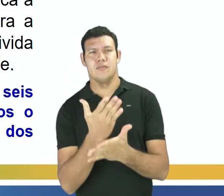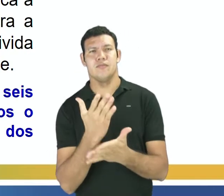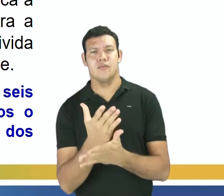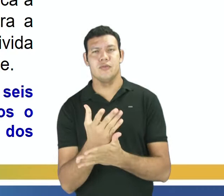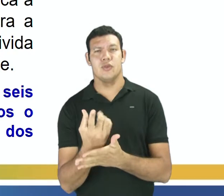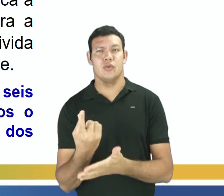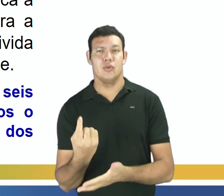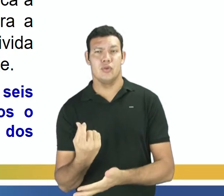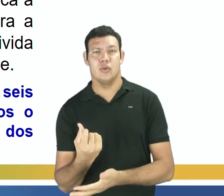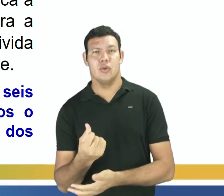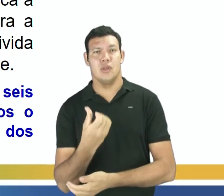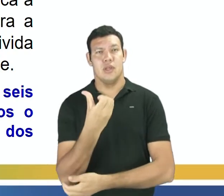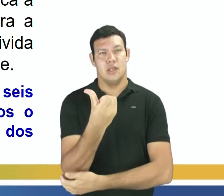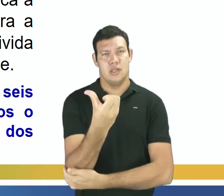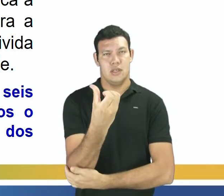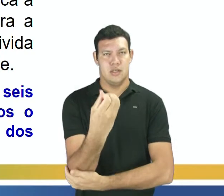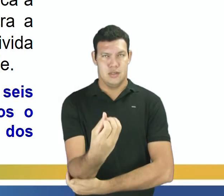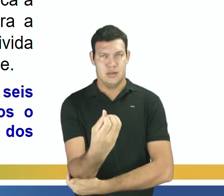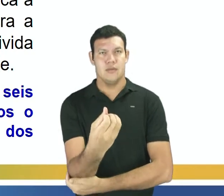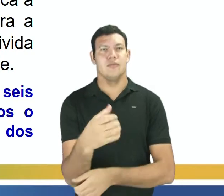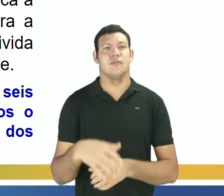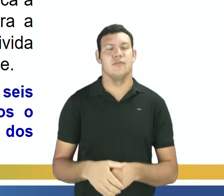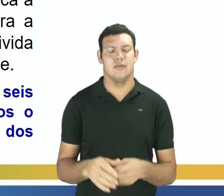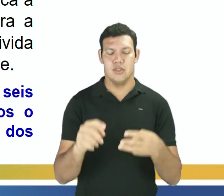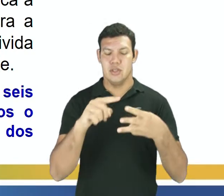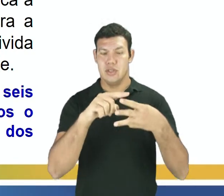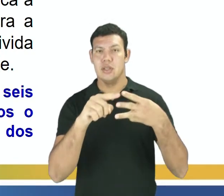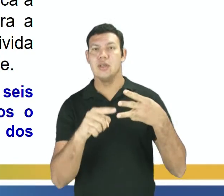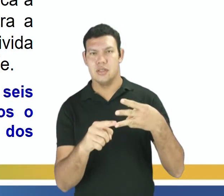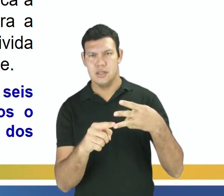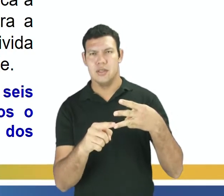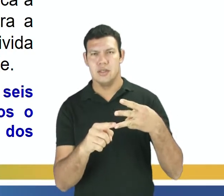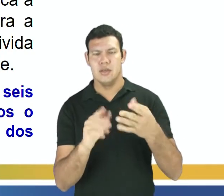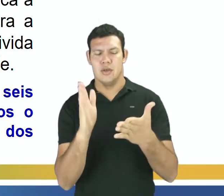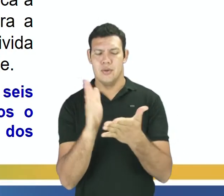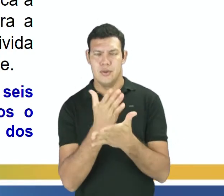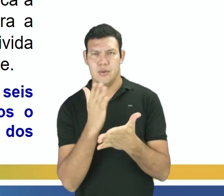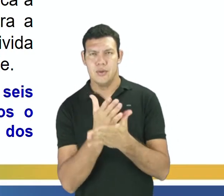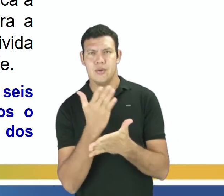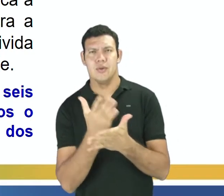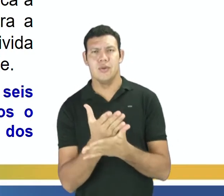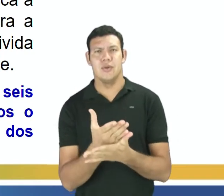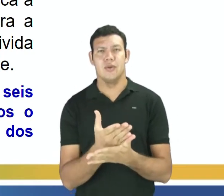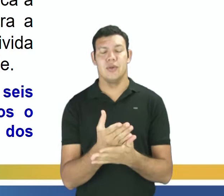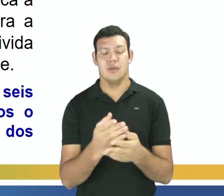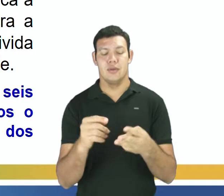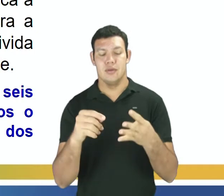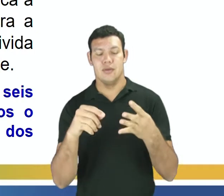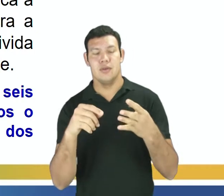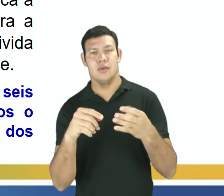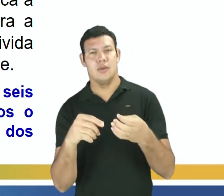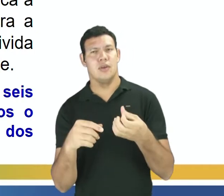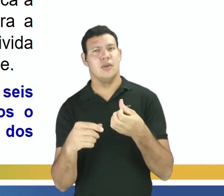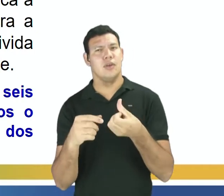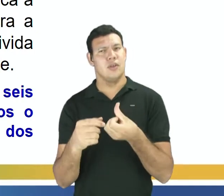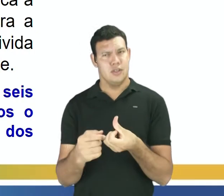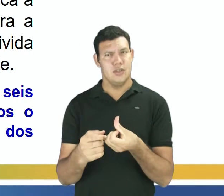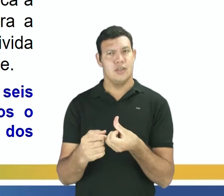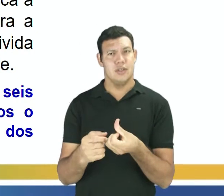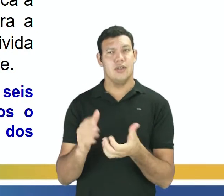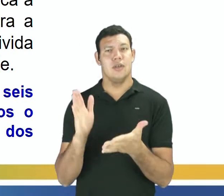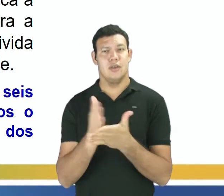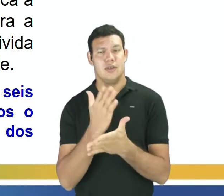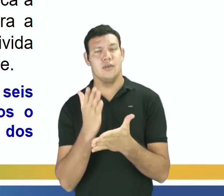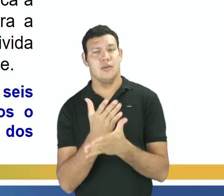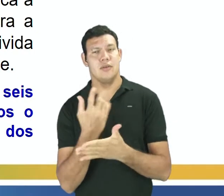afirmado. Se 3 cadernos custam R$8, o preço de 6 cadernos custará